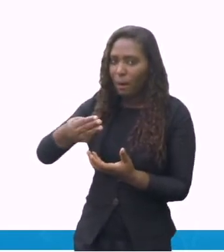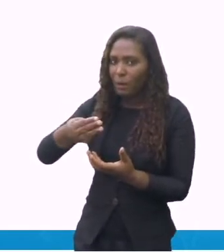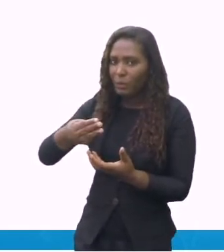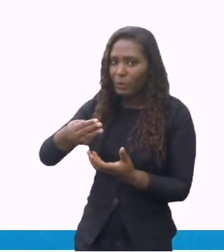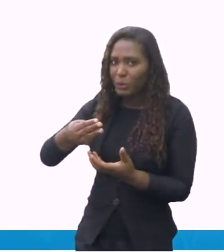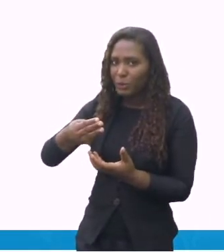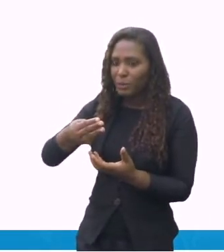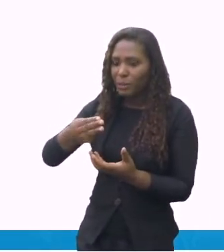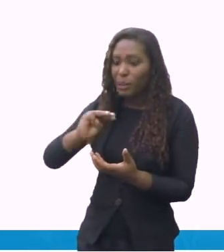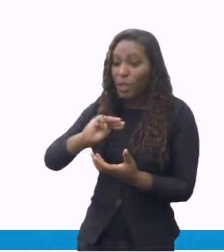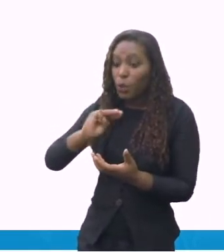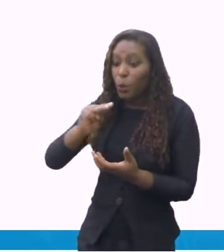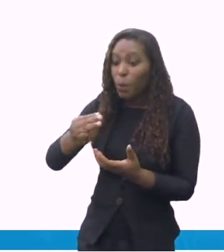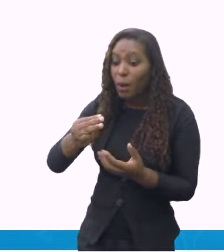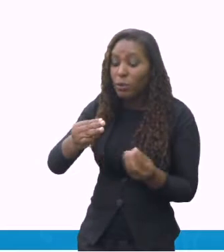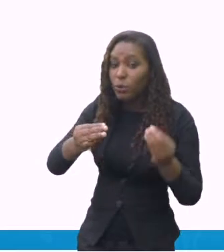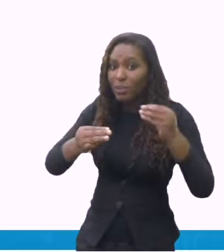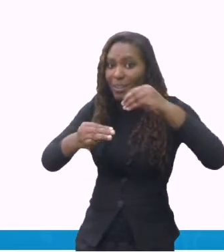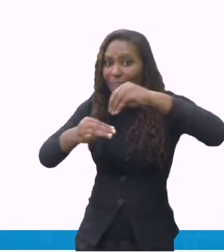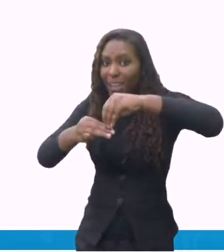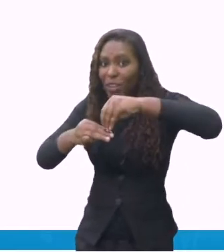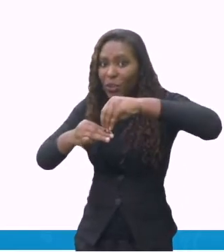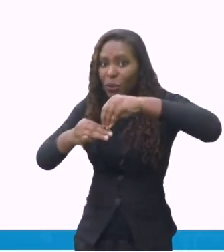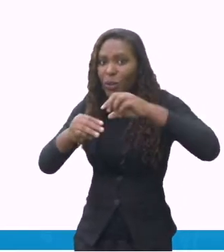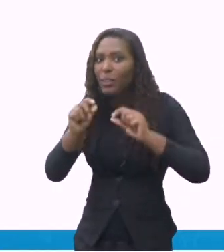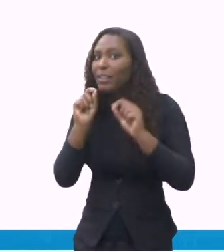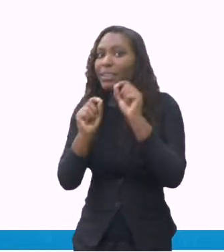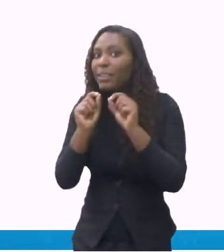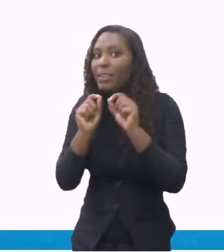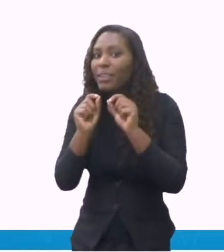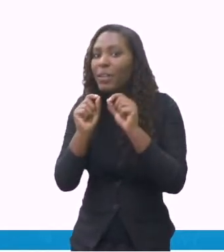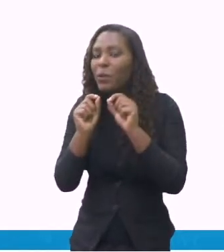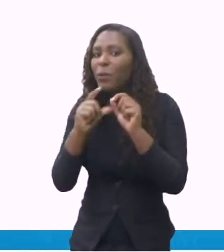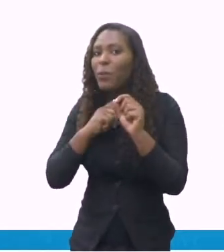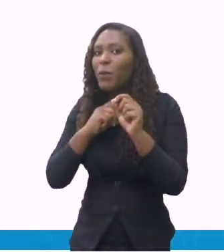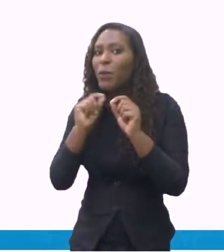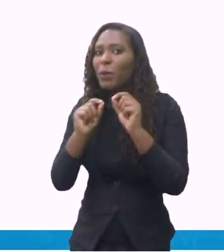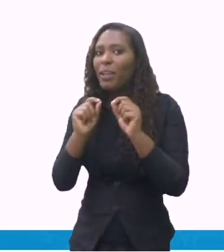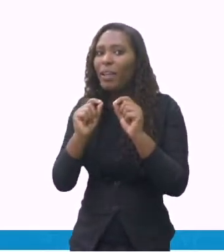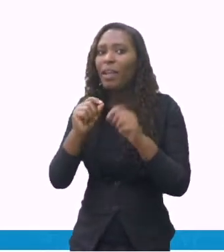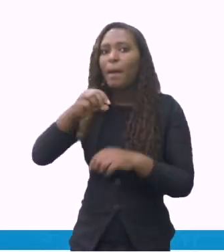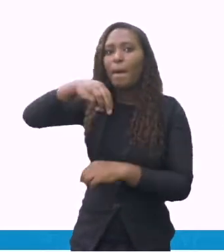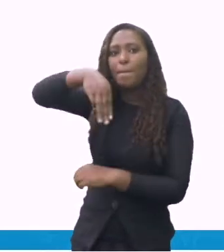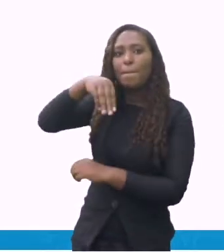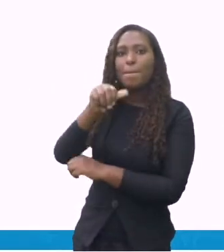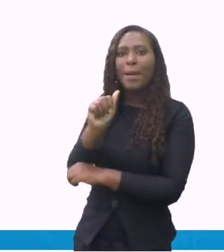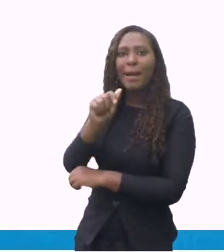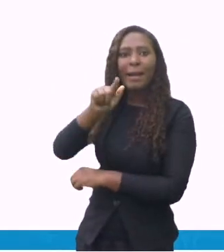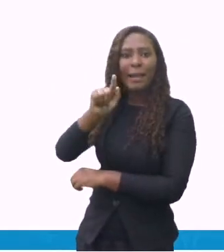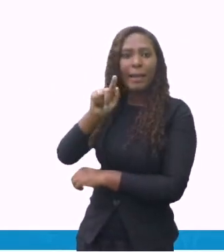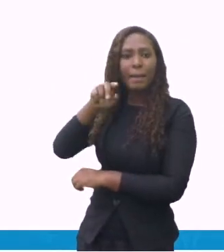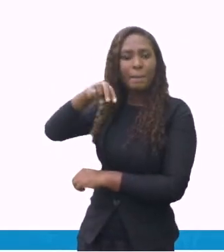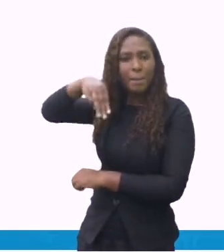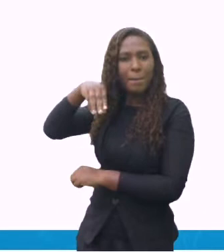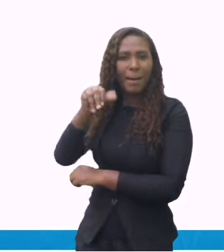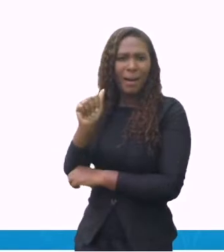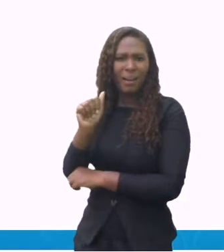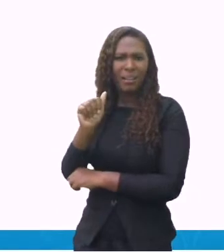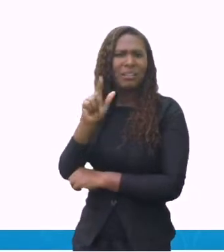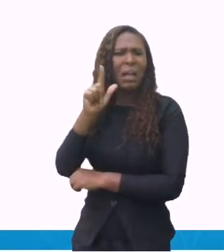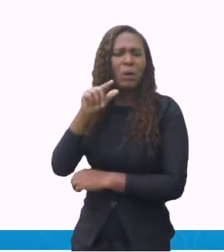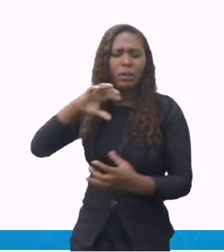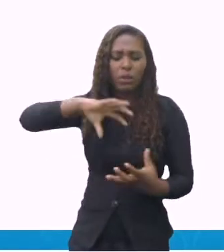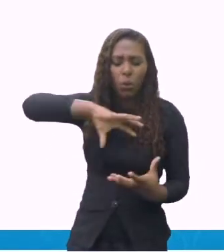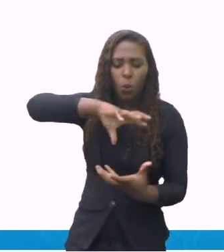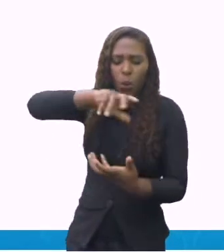magma. Olha a relação, rocha magmática com magma. Ígneas, essa palavra